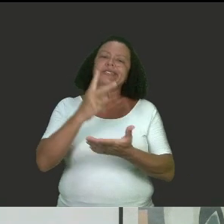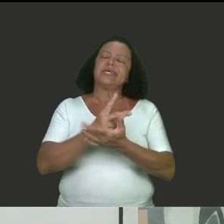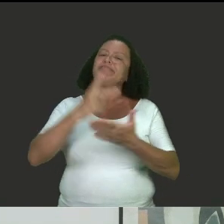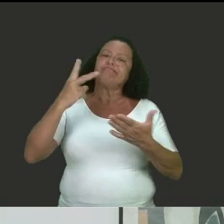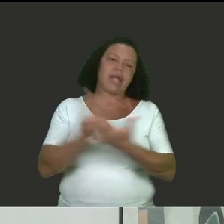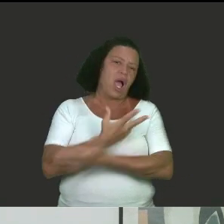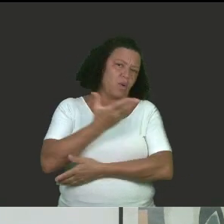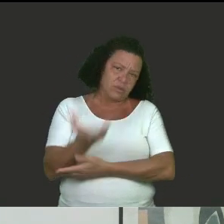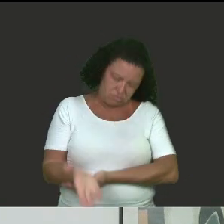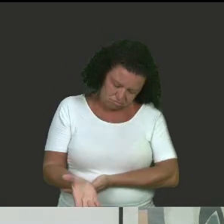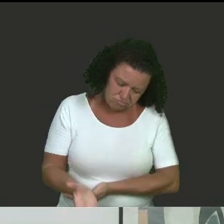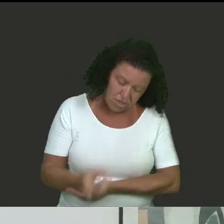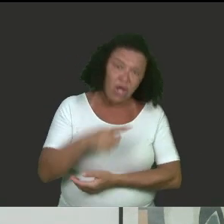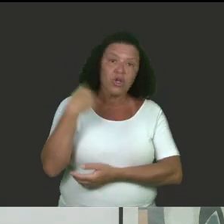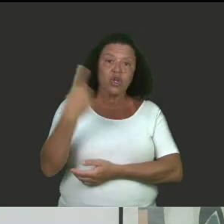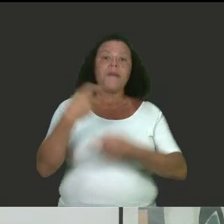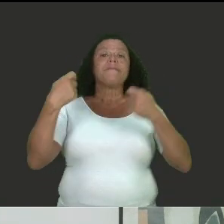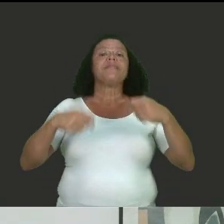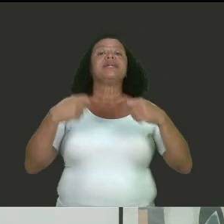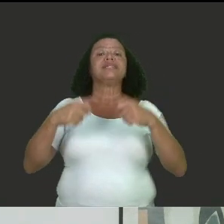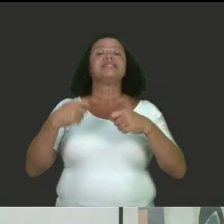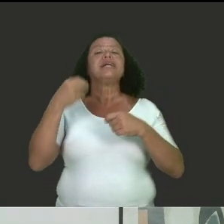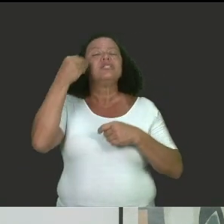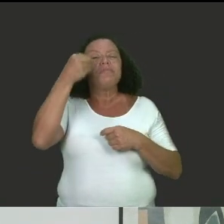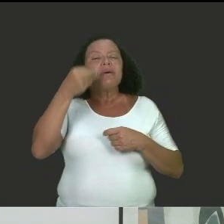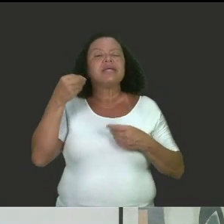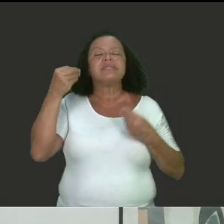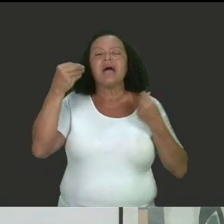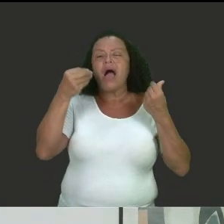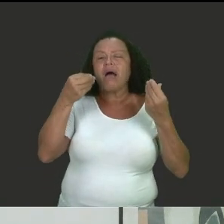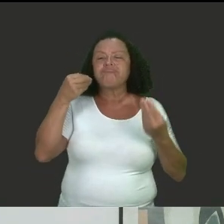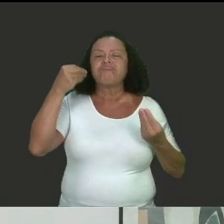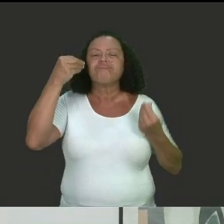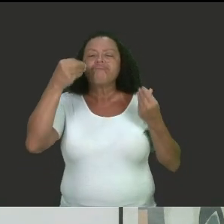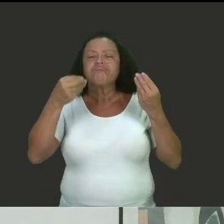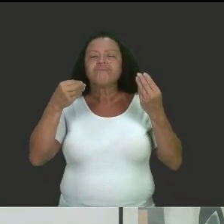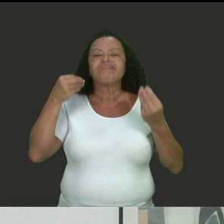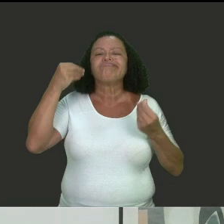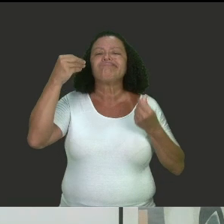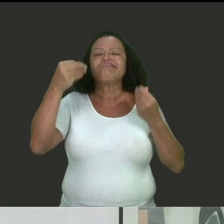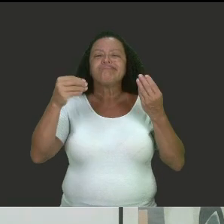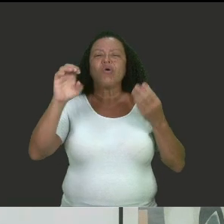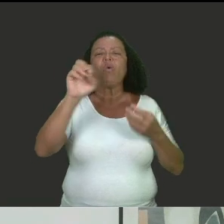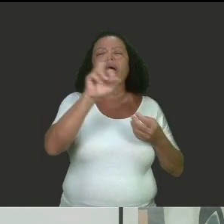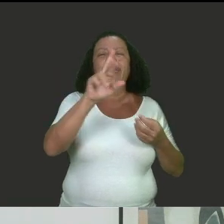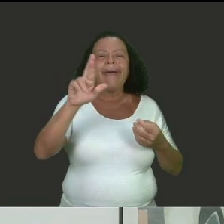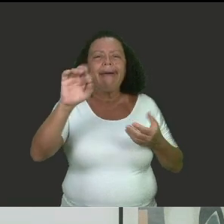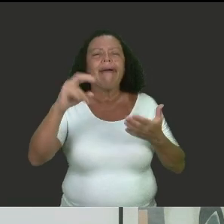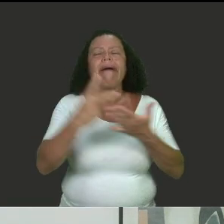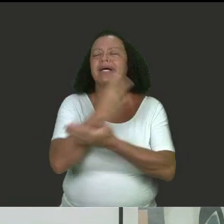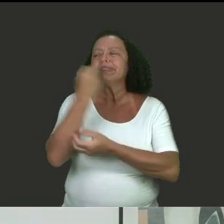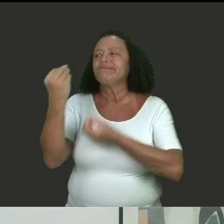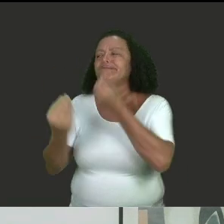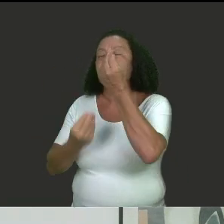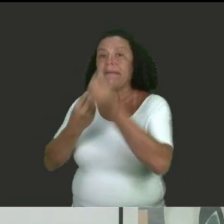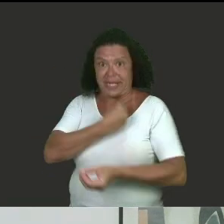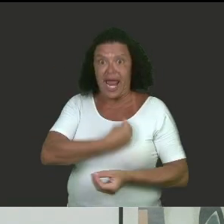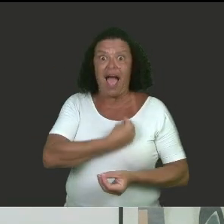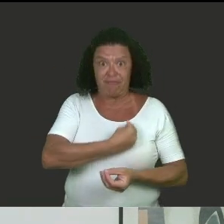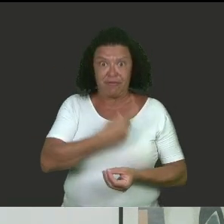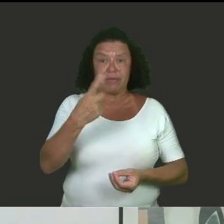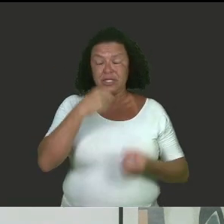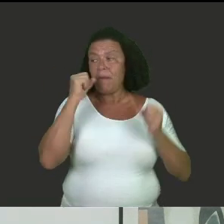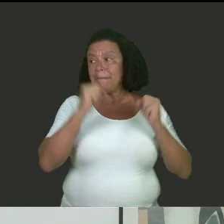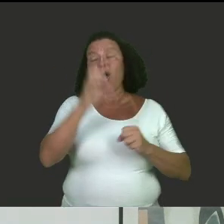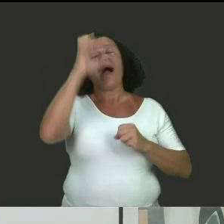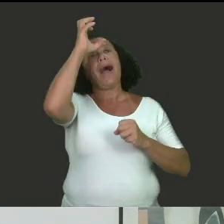Às vezes nós precisamos experienciar alguns desgostos na vida para que a gente possa realmente aprender. A